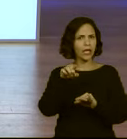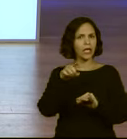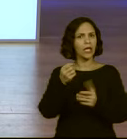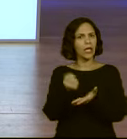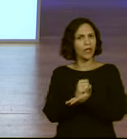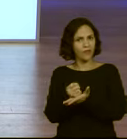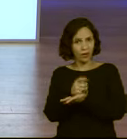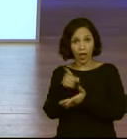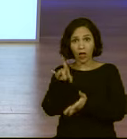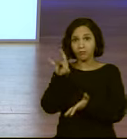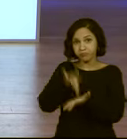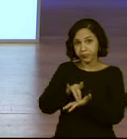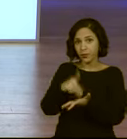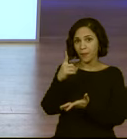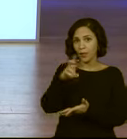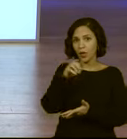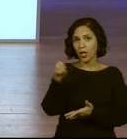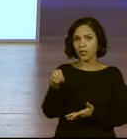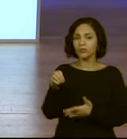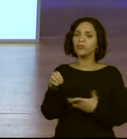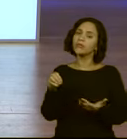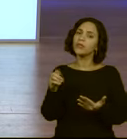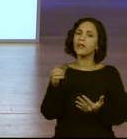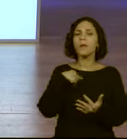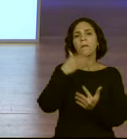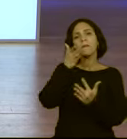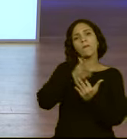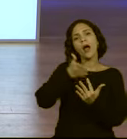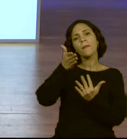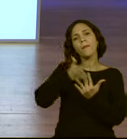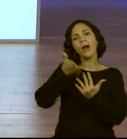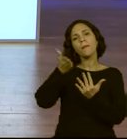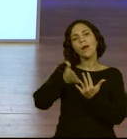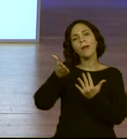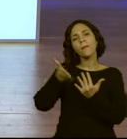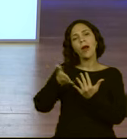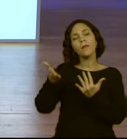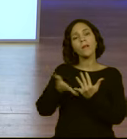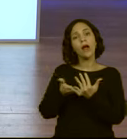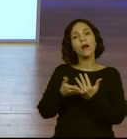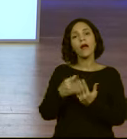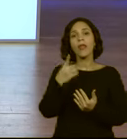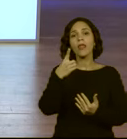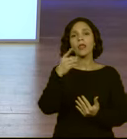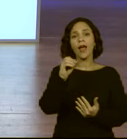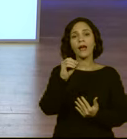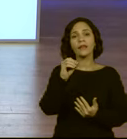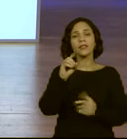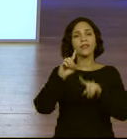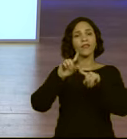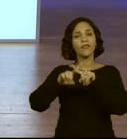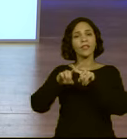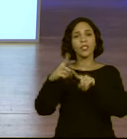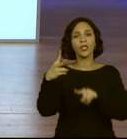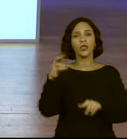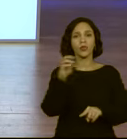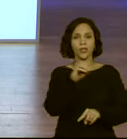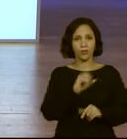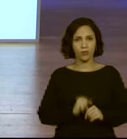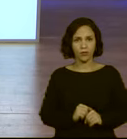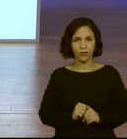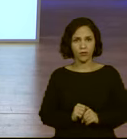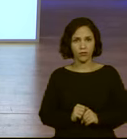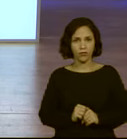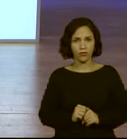produto que custa 1.500 em 10 parcelas de duzentos reais por exemplo